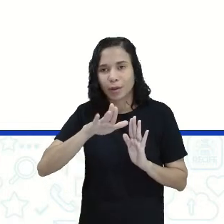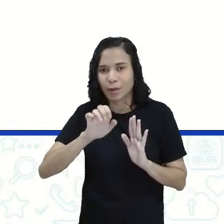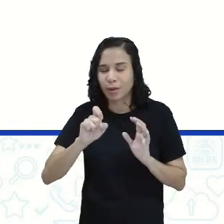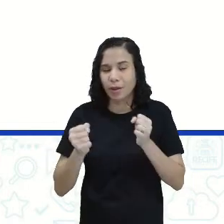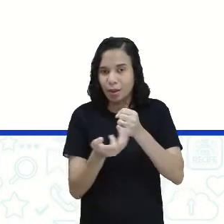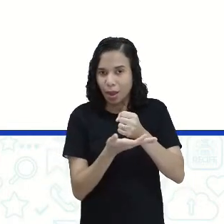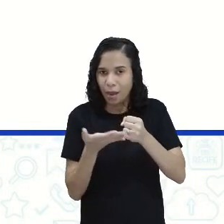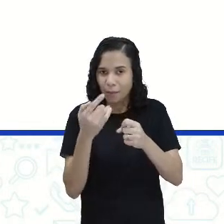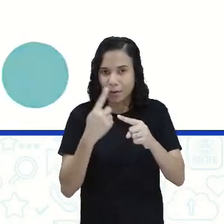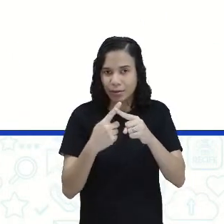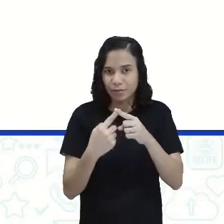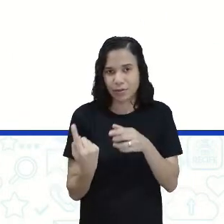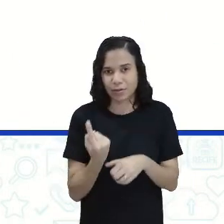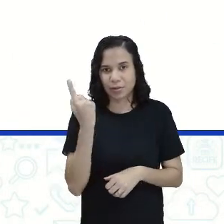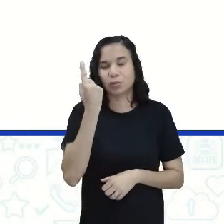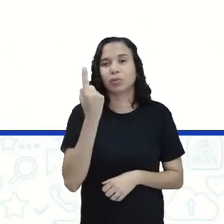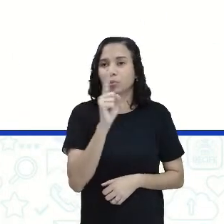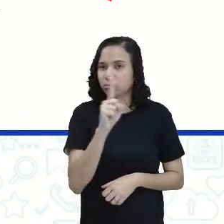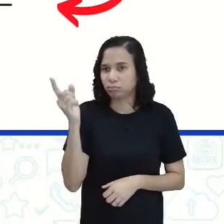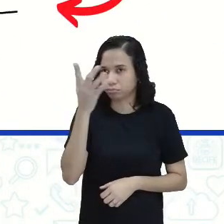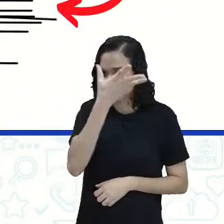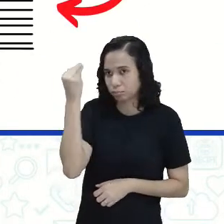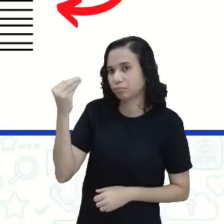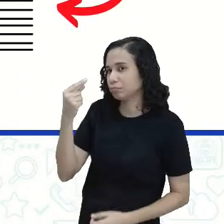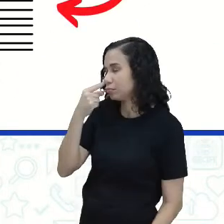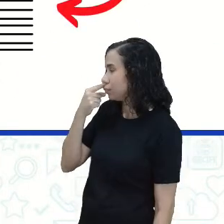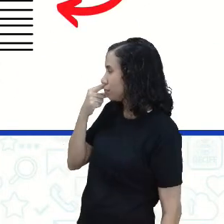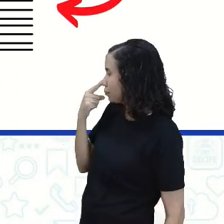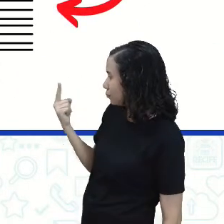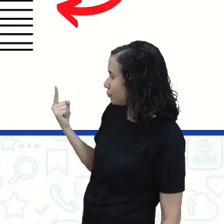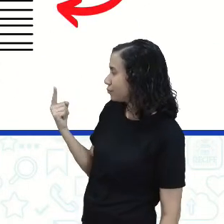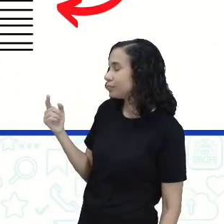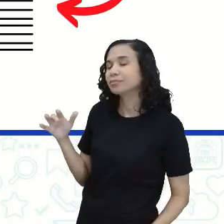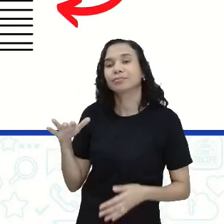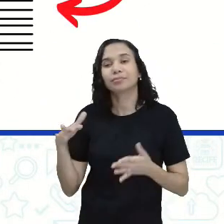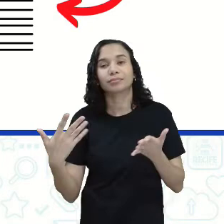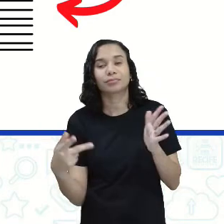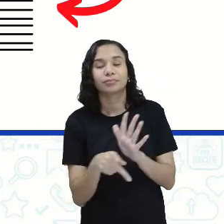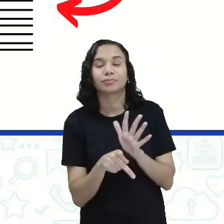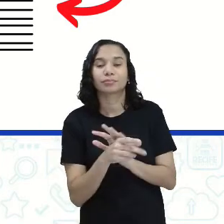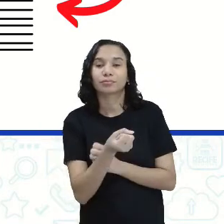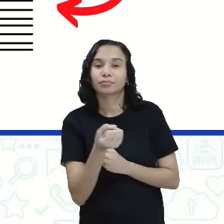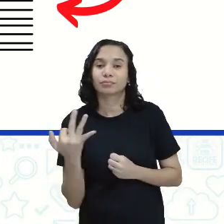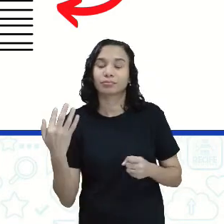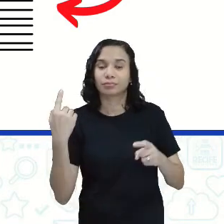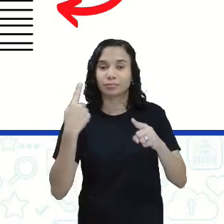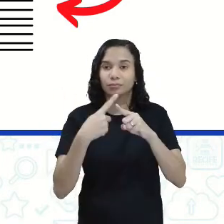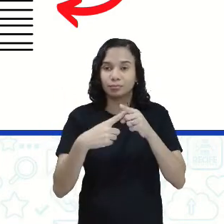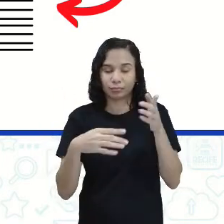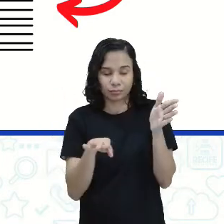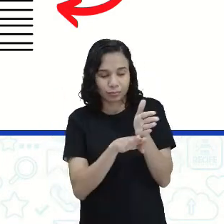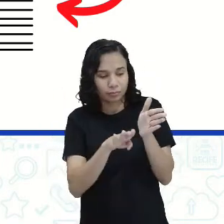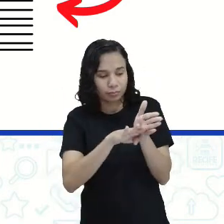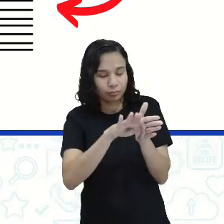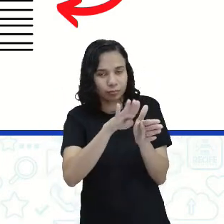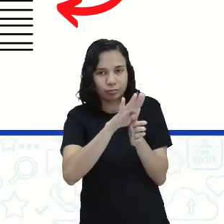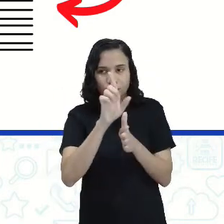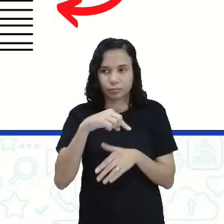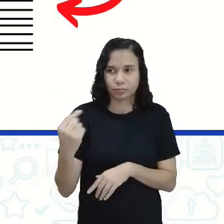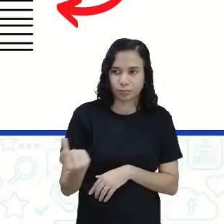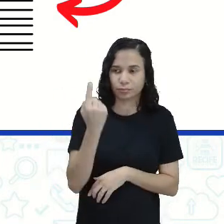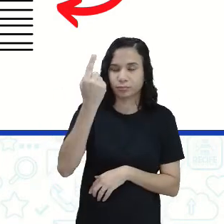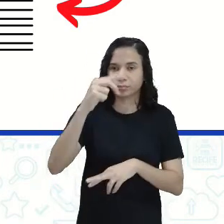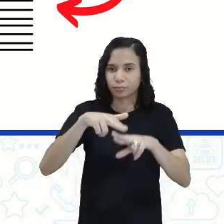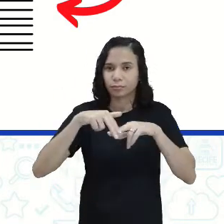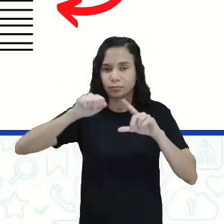multiplicado pela altura. Não esquece disso, tá bom? Então, o número de vezes que vai ter fatiado aí vai ser aí a altura.